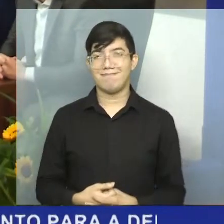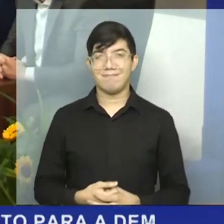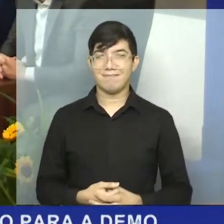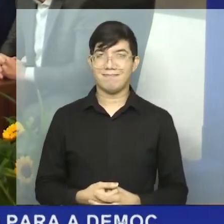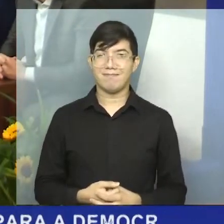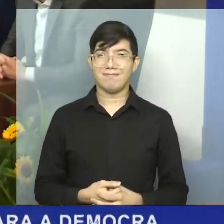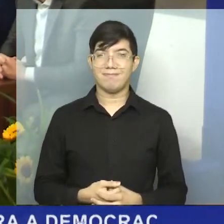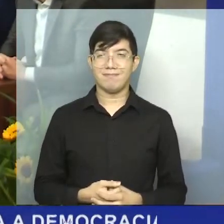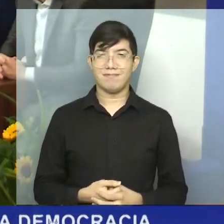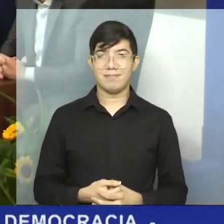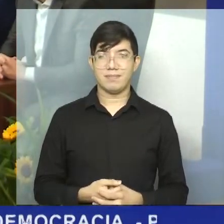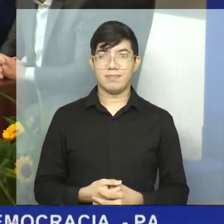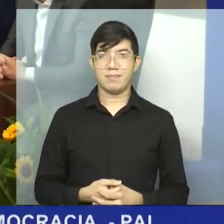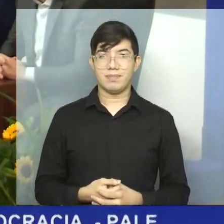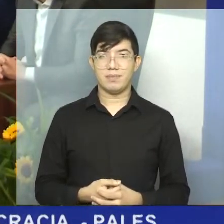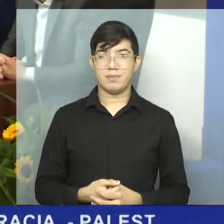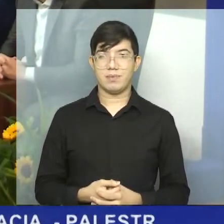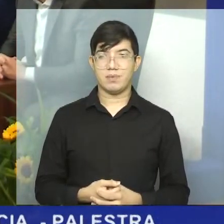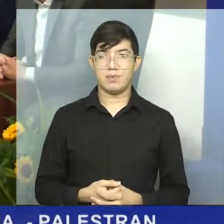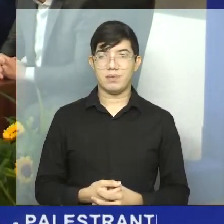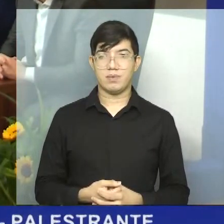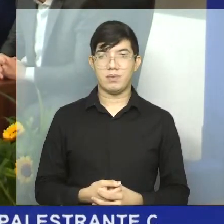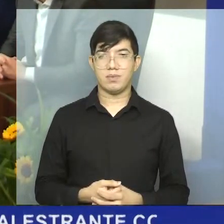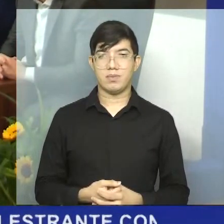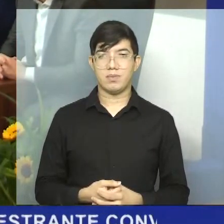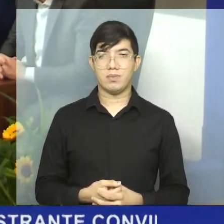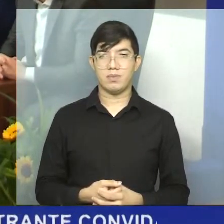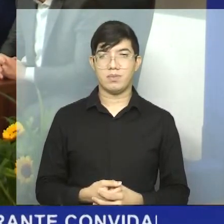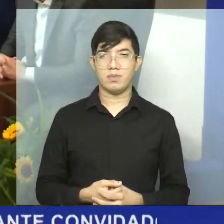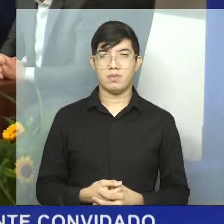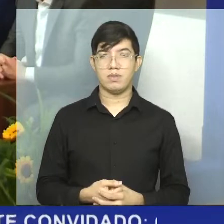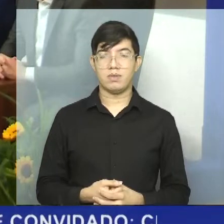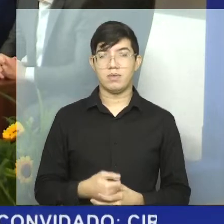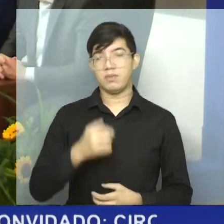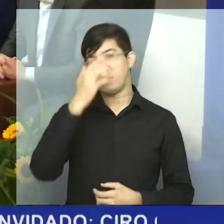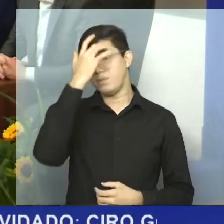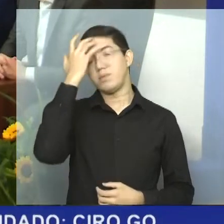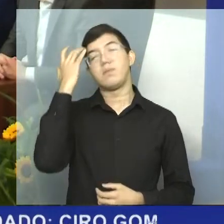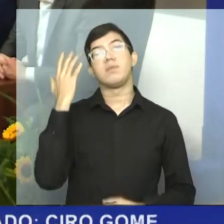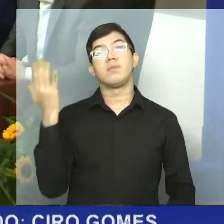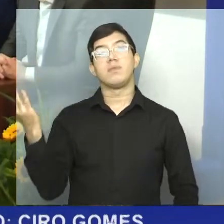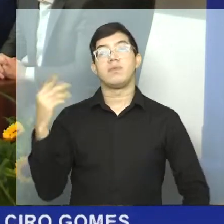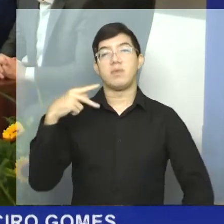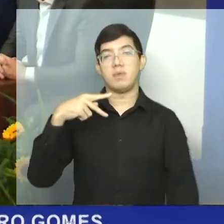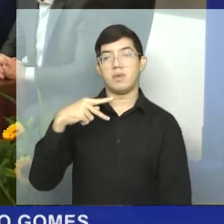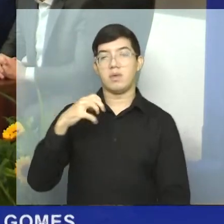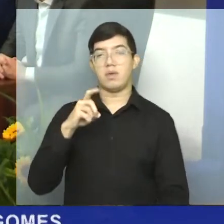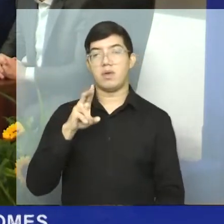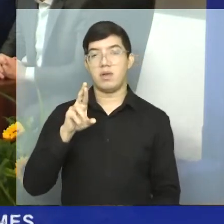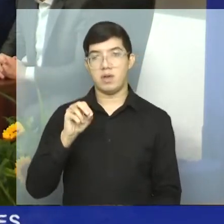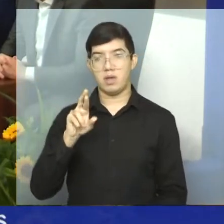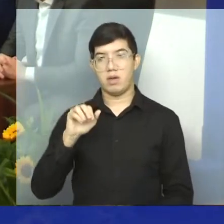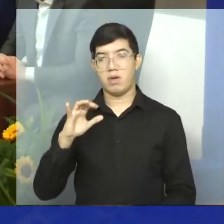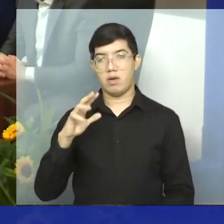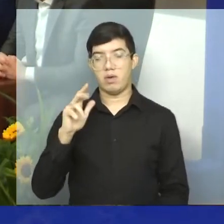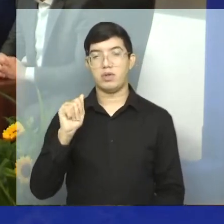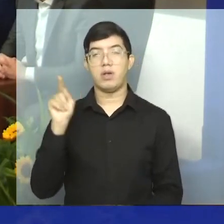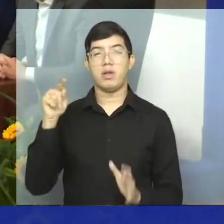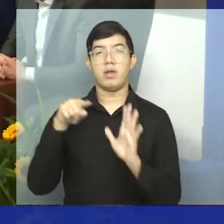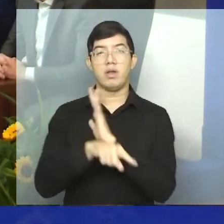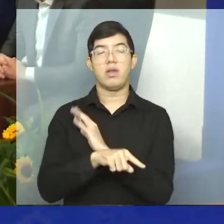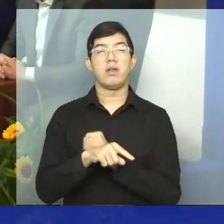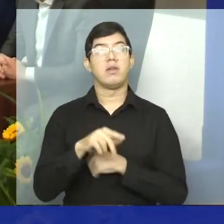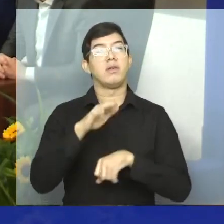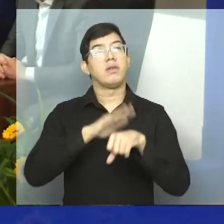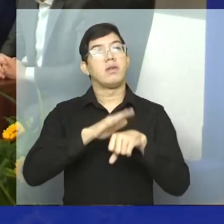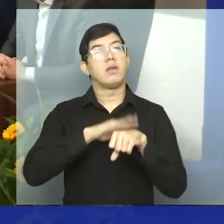Próxima pergunta é do Dr. Pedro Rocha, secretário executivo da SEUMA. Professor Ciro Gomes, qual a